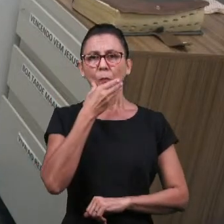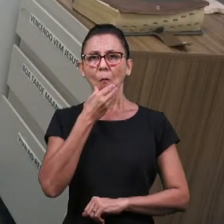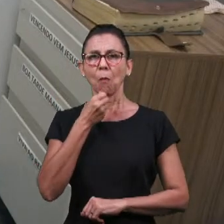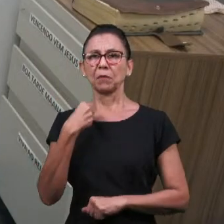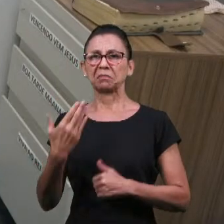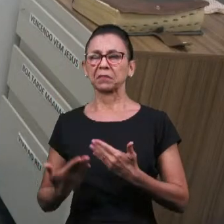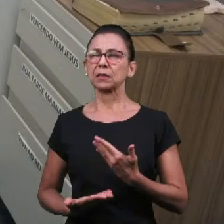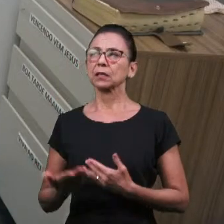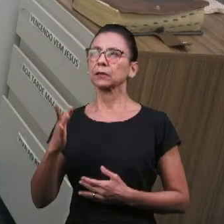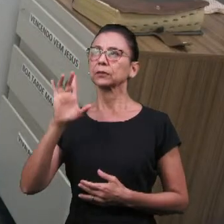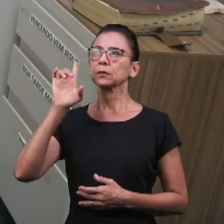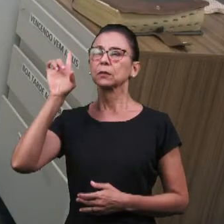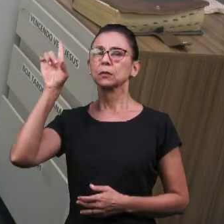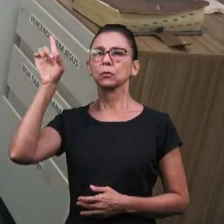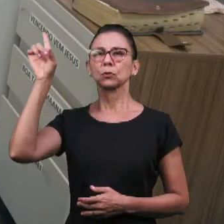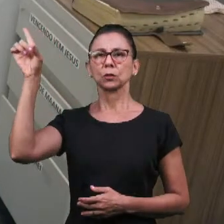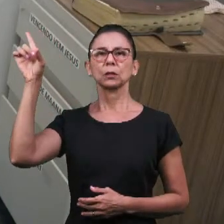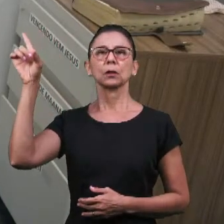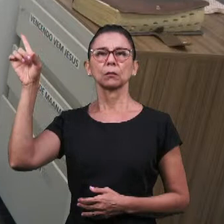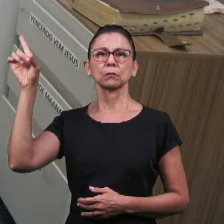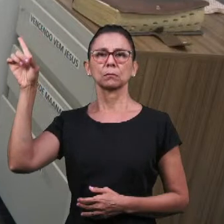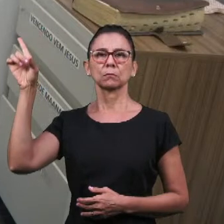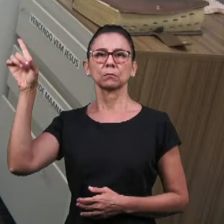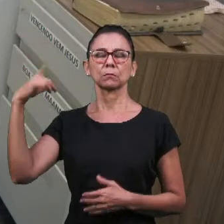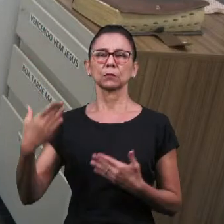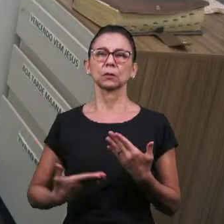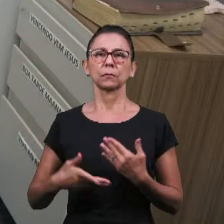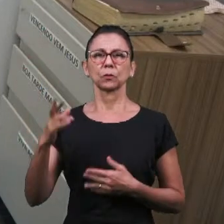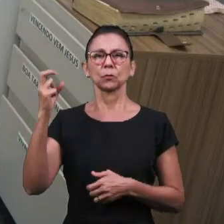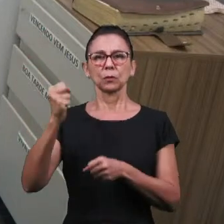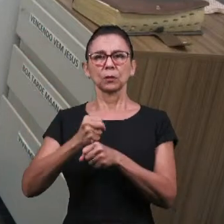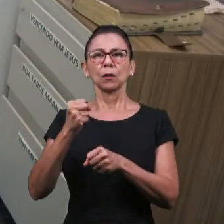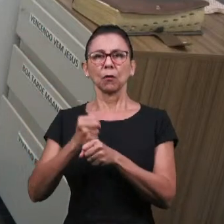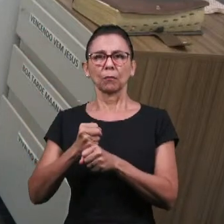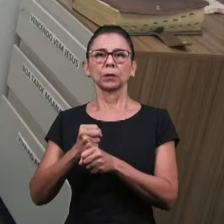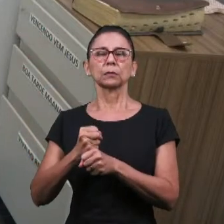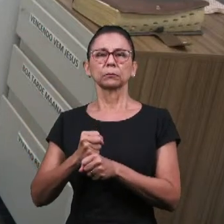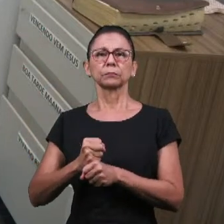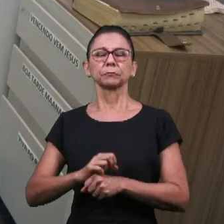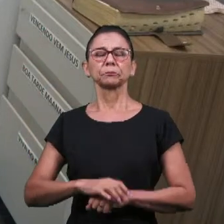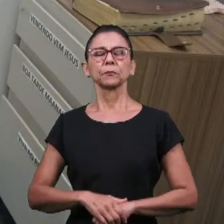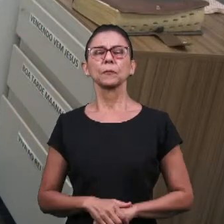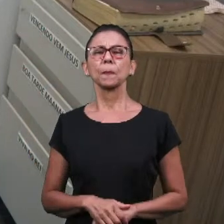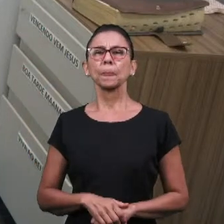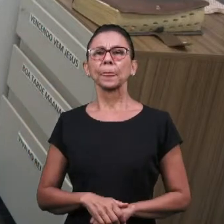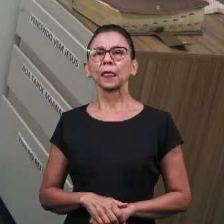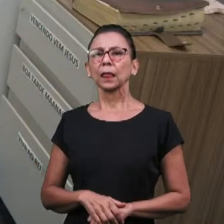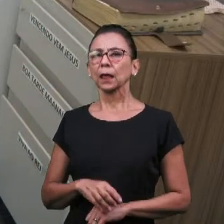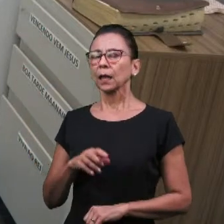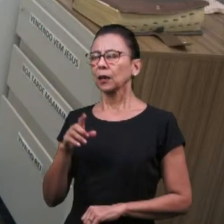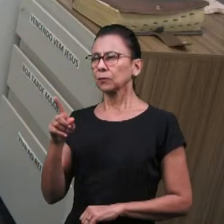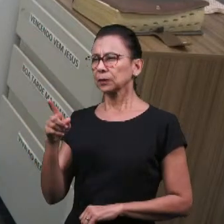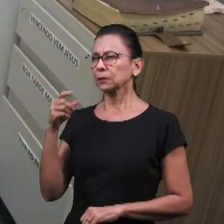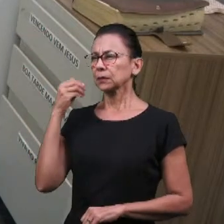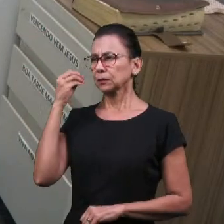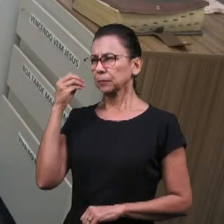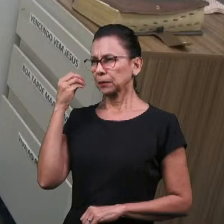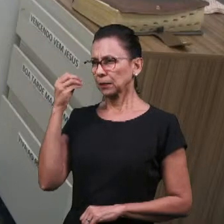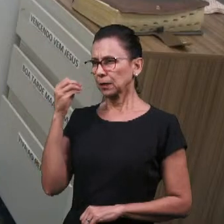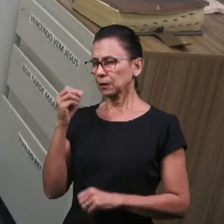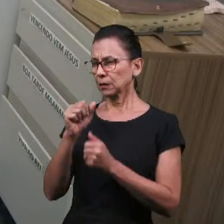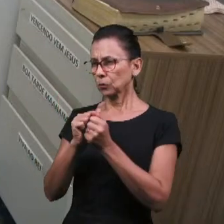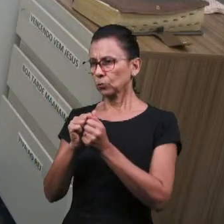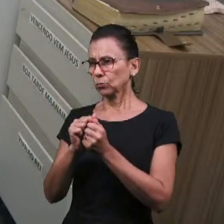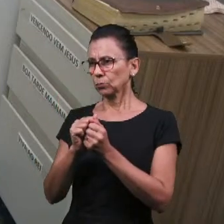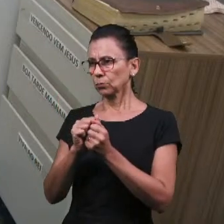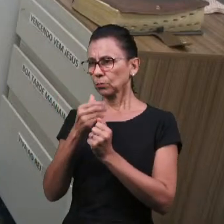que serviu ao Senhor nesta obra. Teve algum momento, alguma experiência que você teve juntamente ali com o seu tio, o pastor